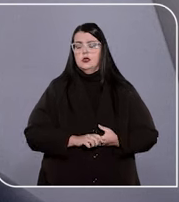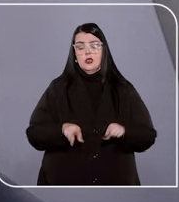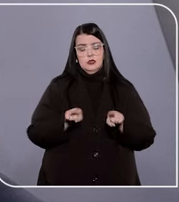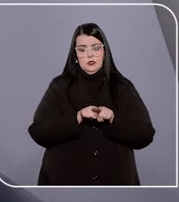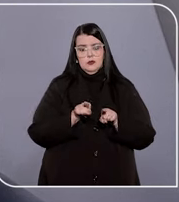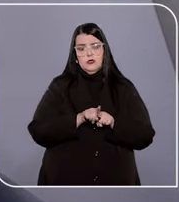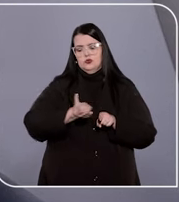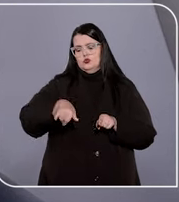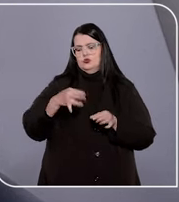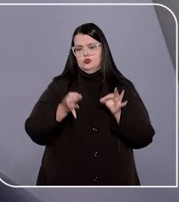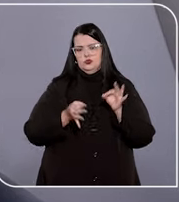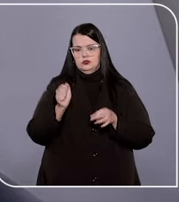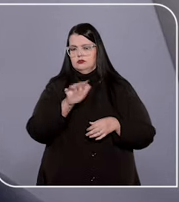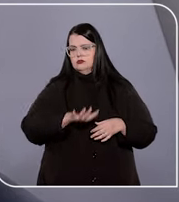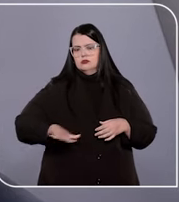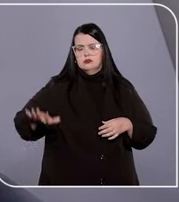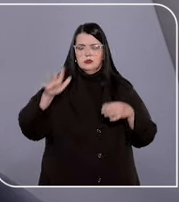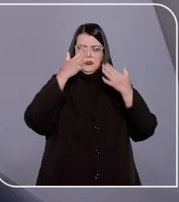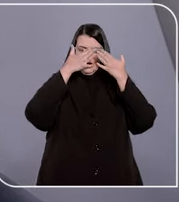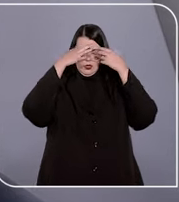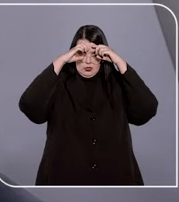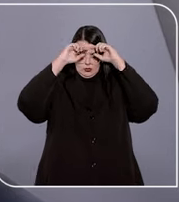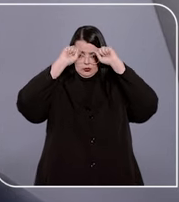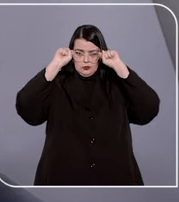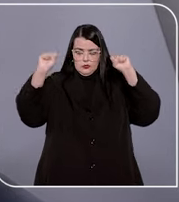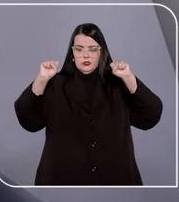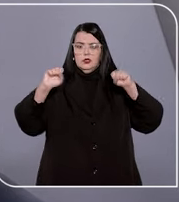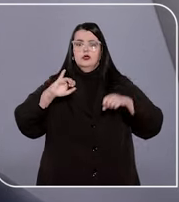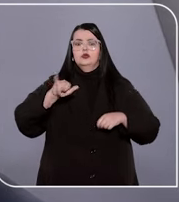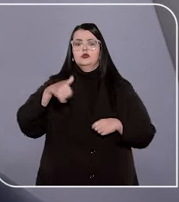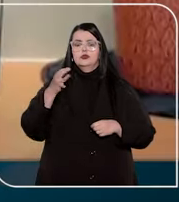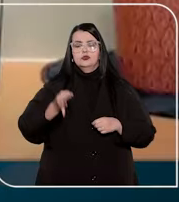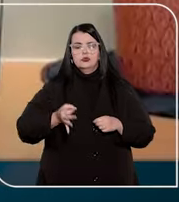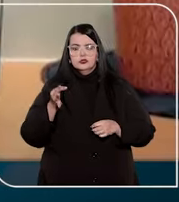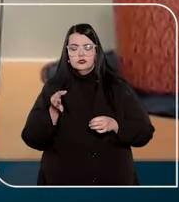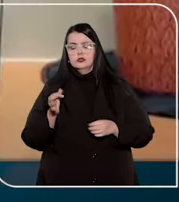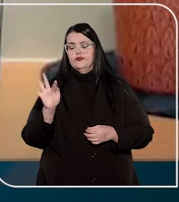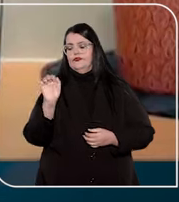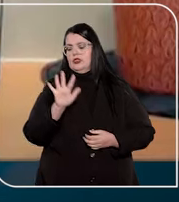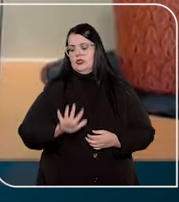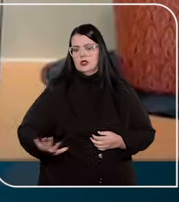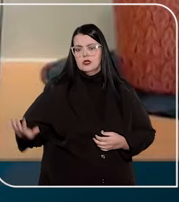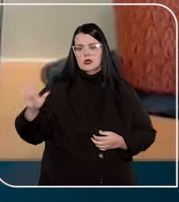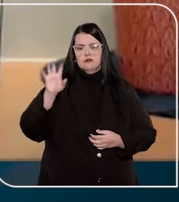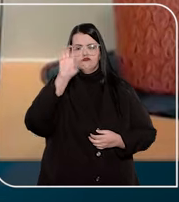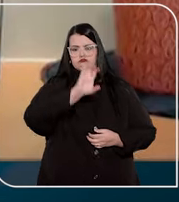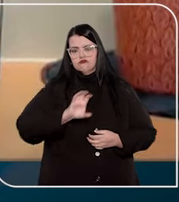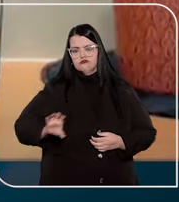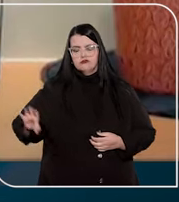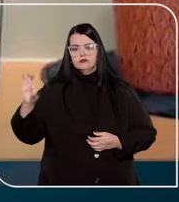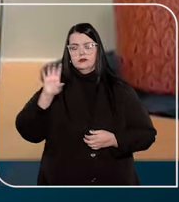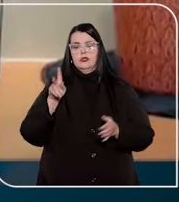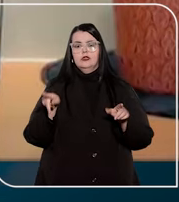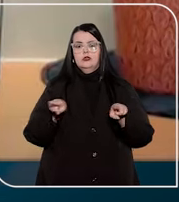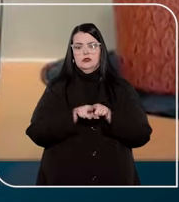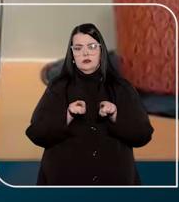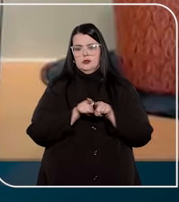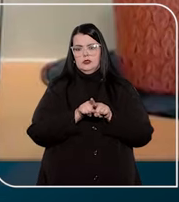que são os tribunais de justiça, os tribunais regionais federais e os juizados